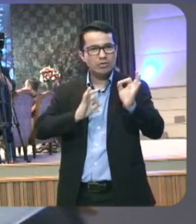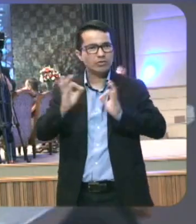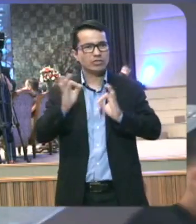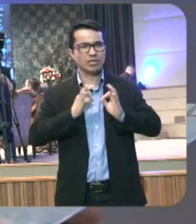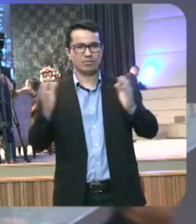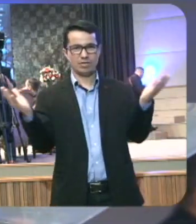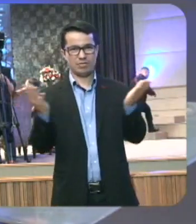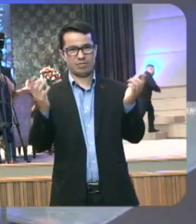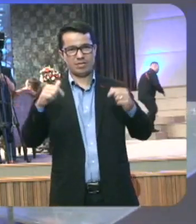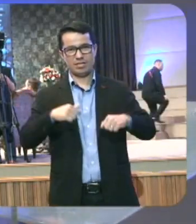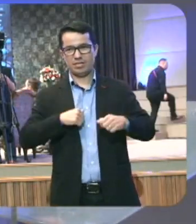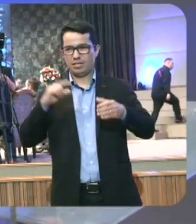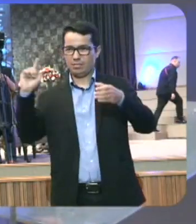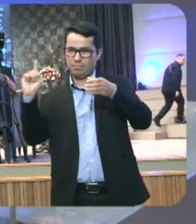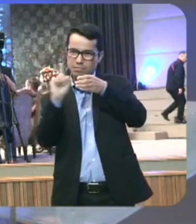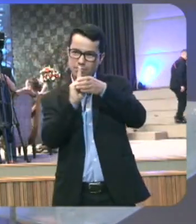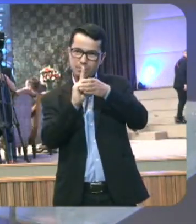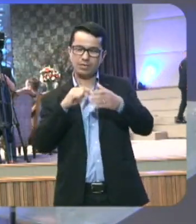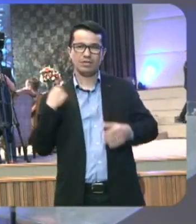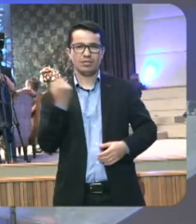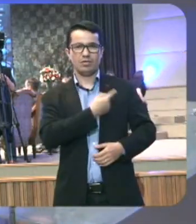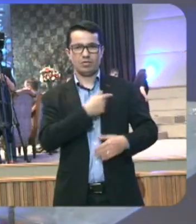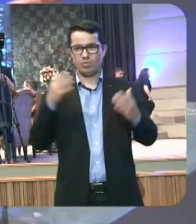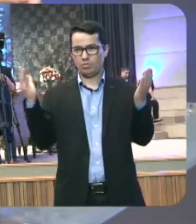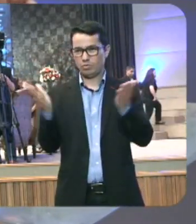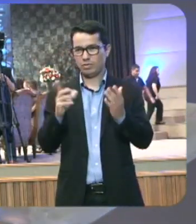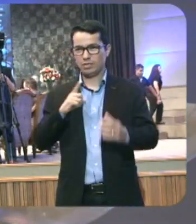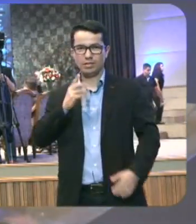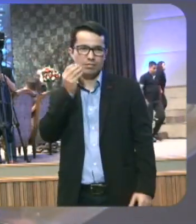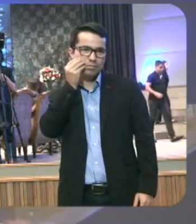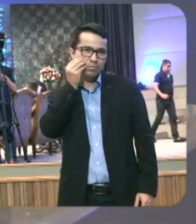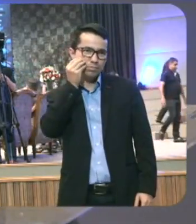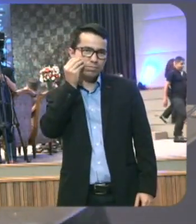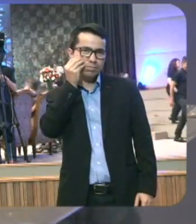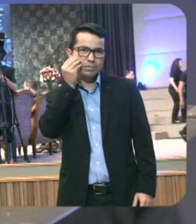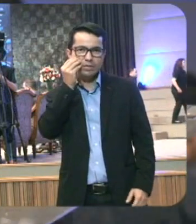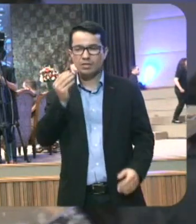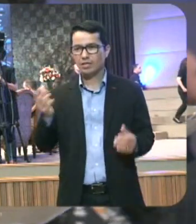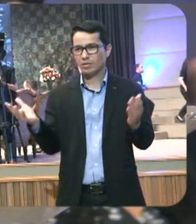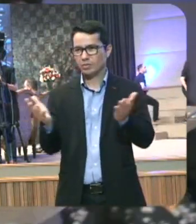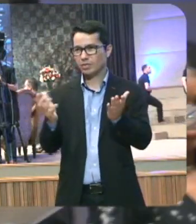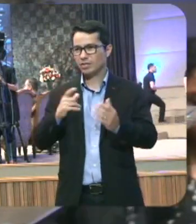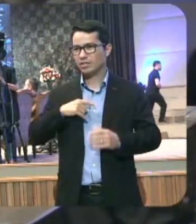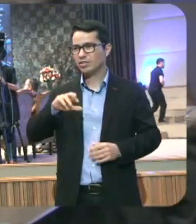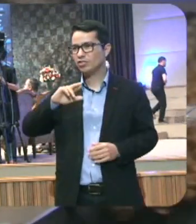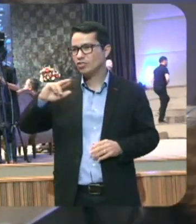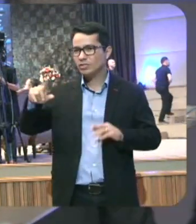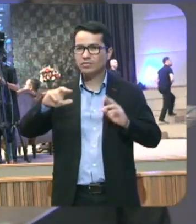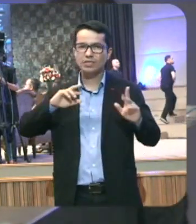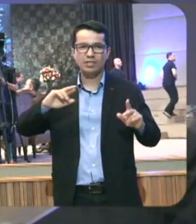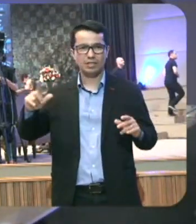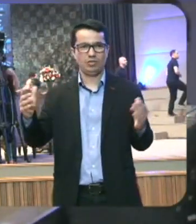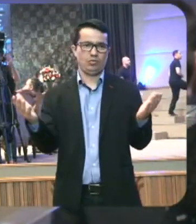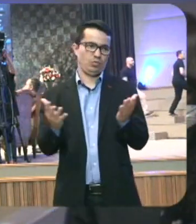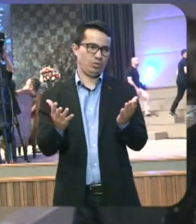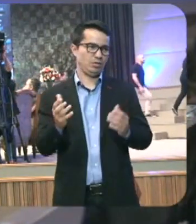inclusão, hoje a gente está testando um equipamento novo. Se der para mostrar para a gente ali, não